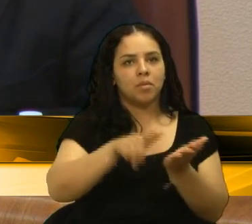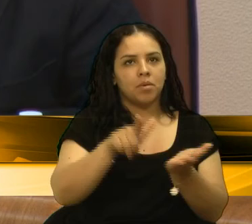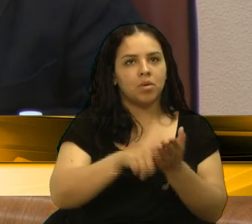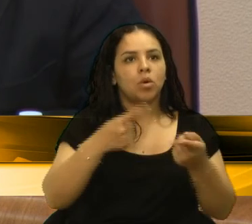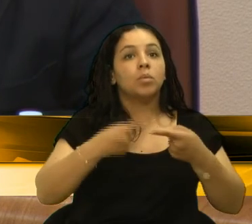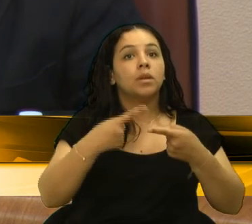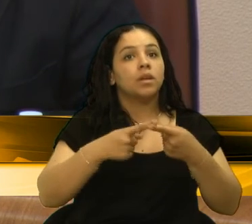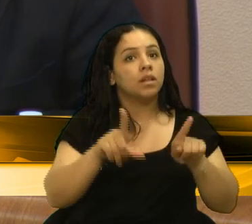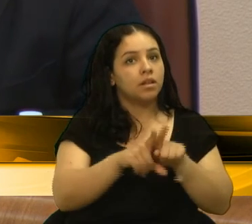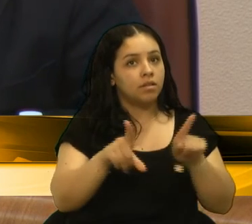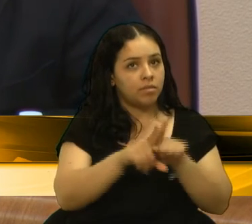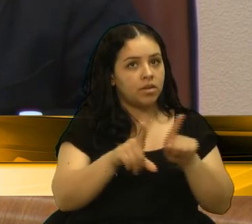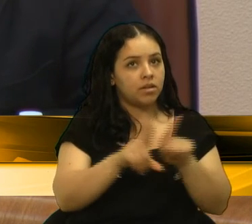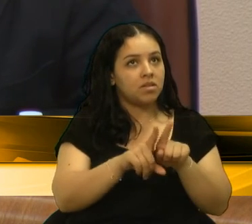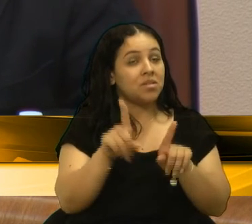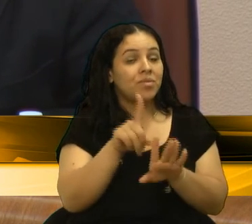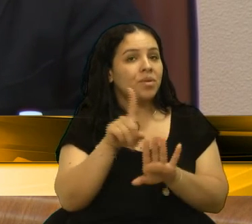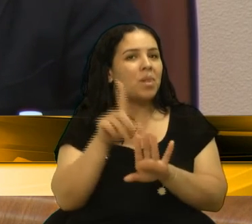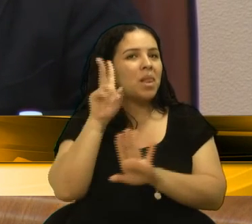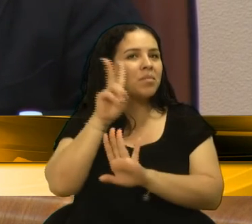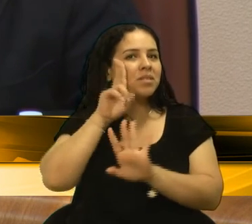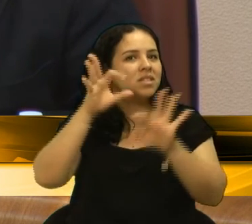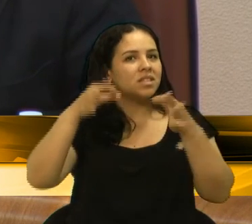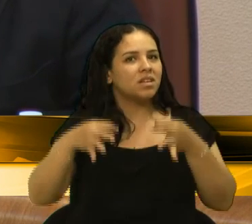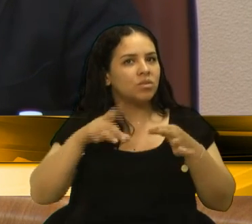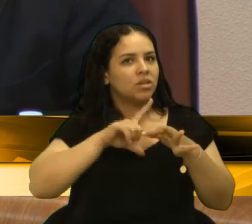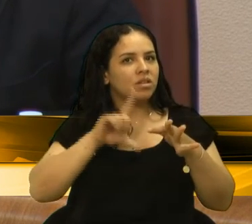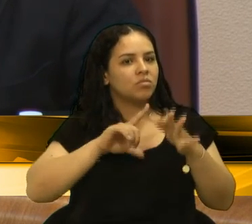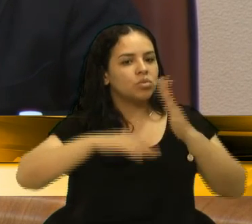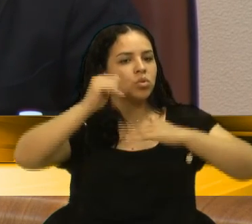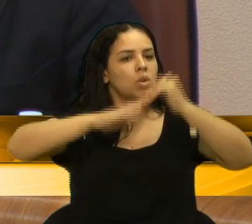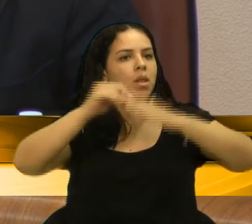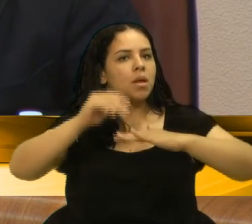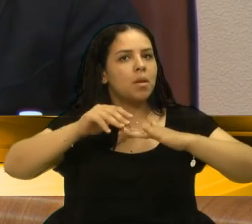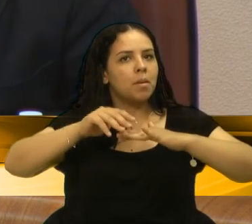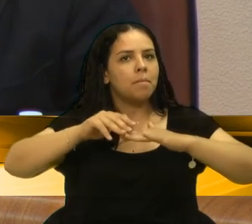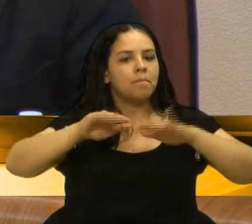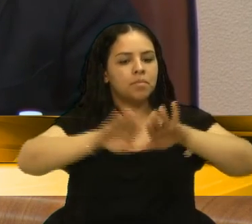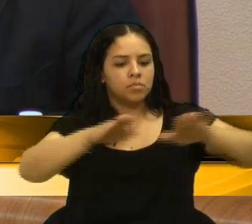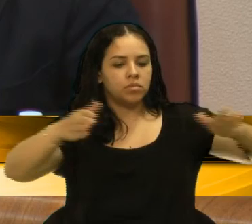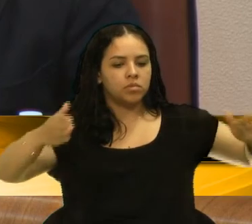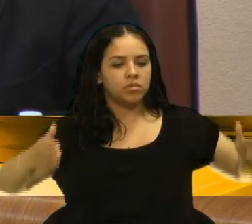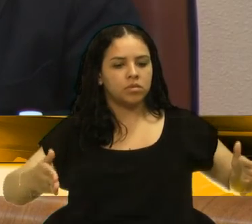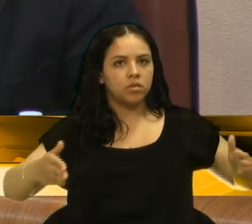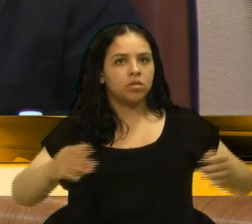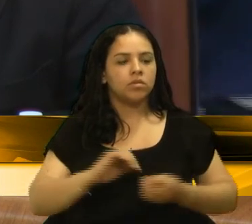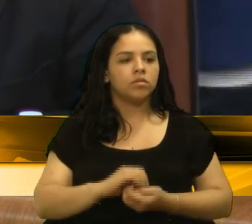também, se não me engano, tinham uma estrutura de palco, porque coisa assim na saída do